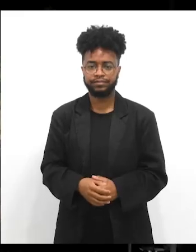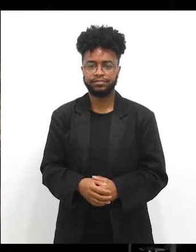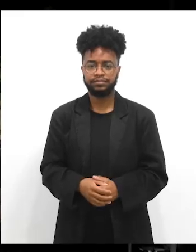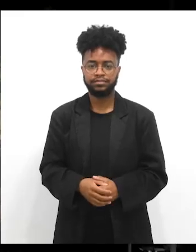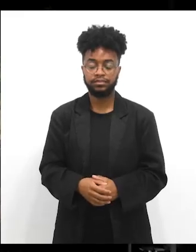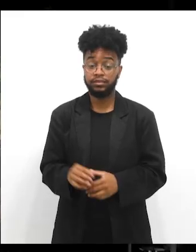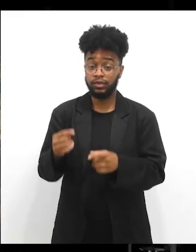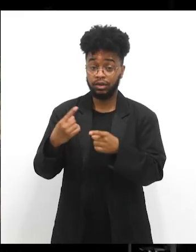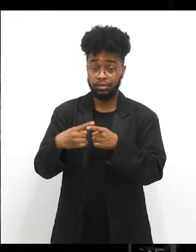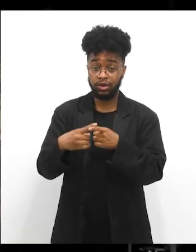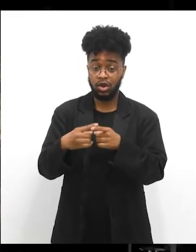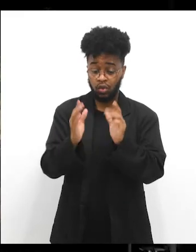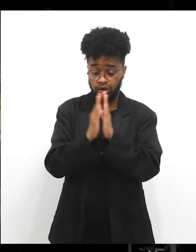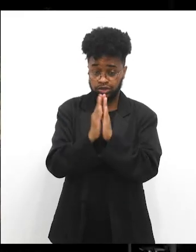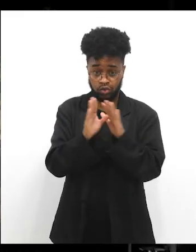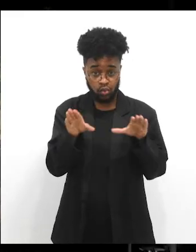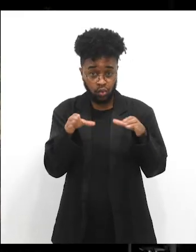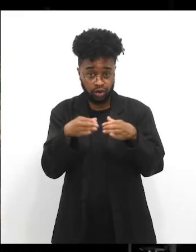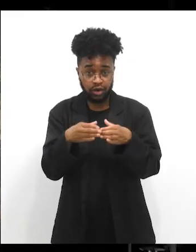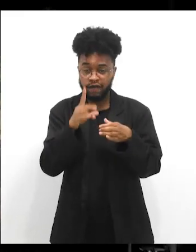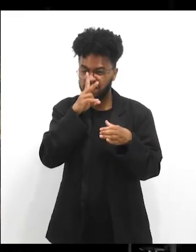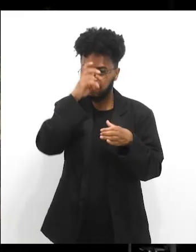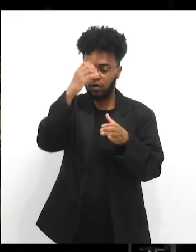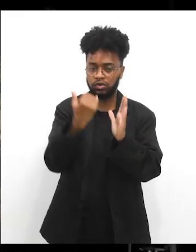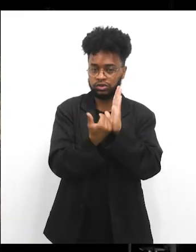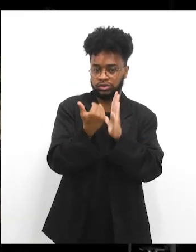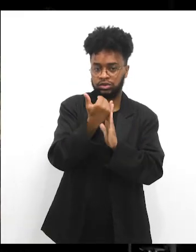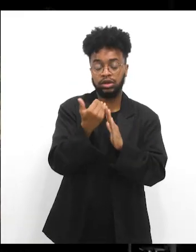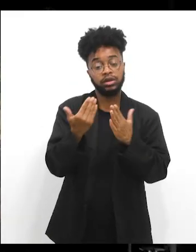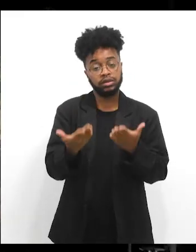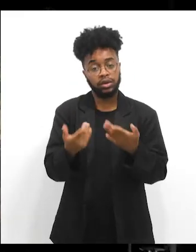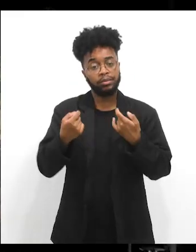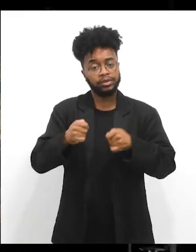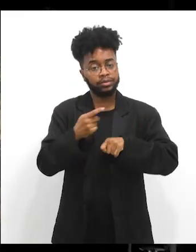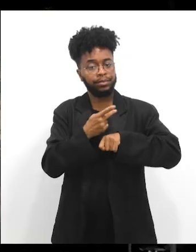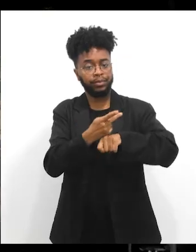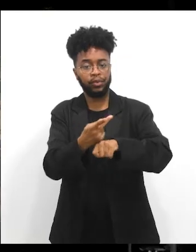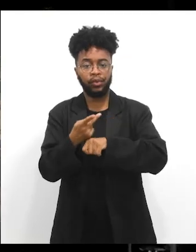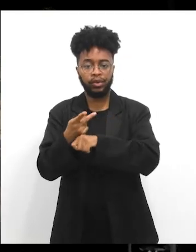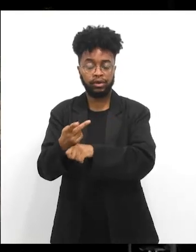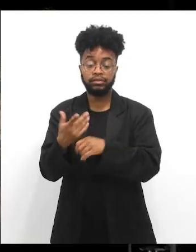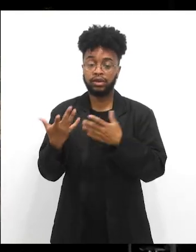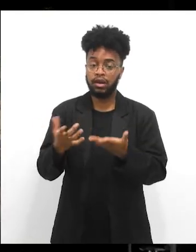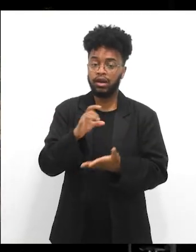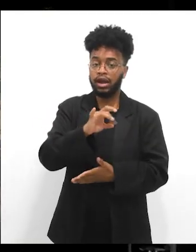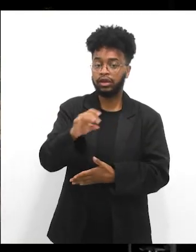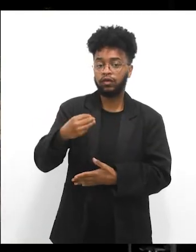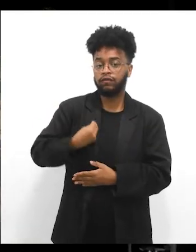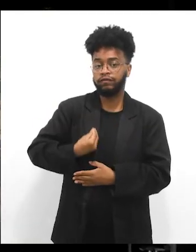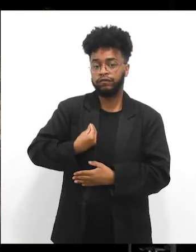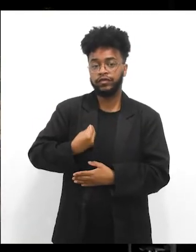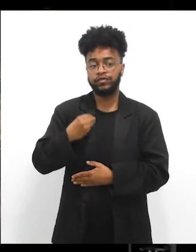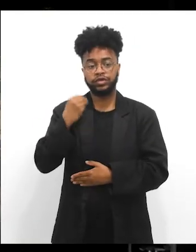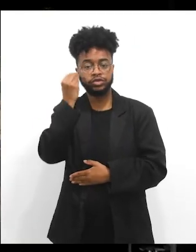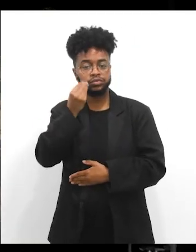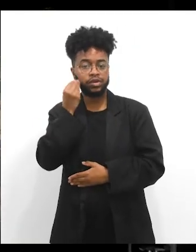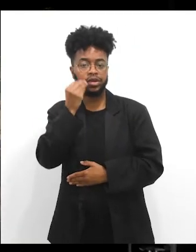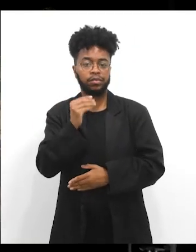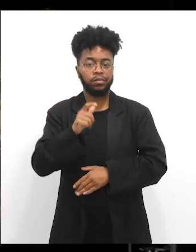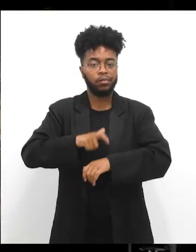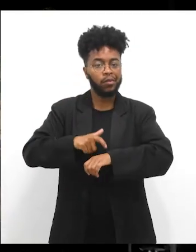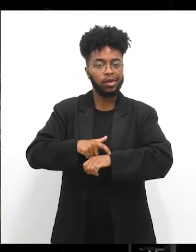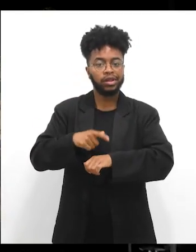preces coletivas, porque a prece coletiva tem mais força. Então, tudo isso a gente tem que buscar. Então, cada um vivencia